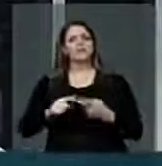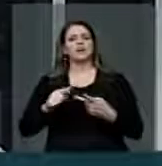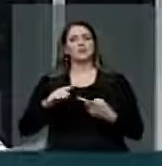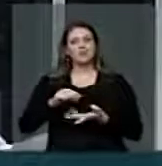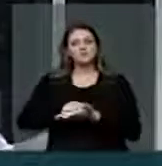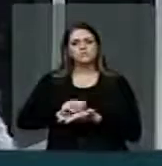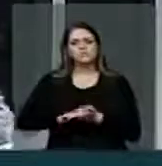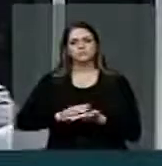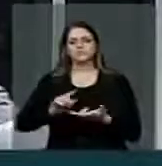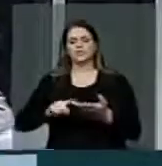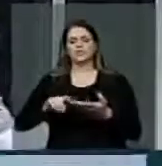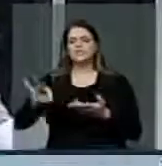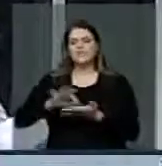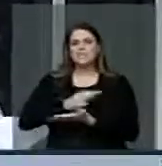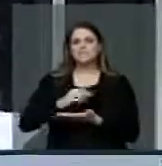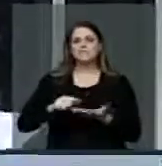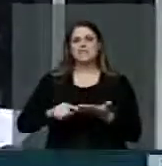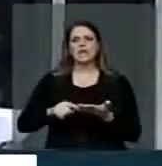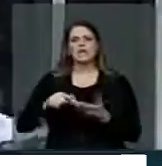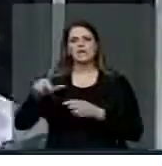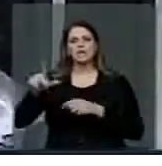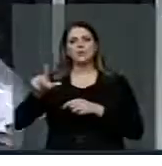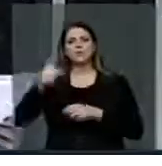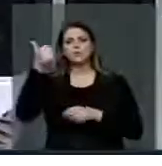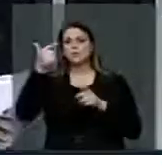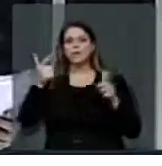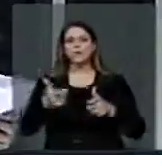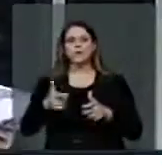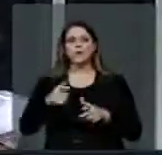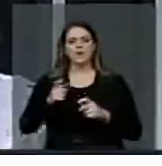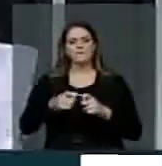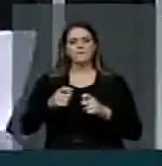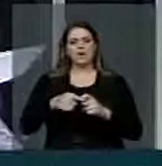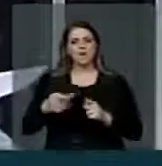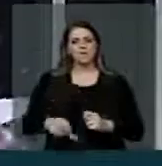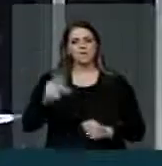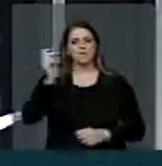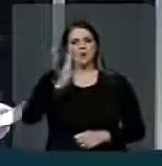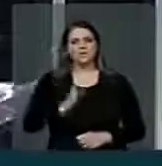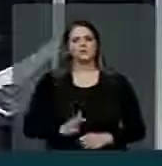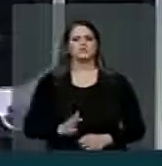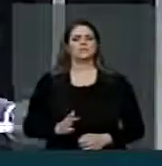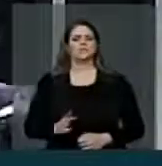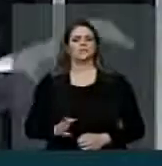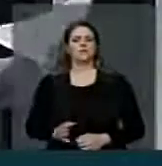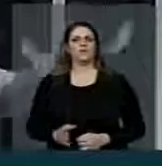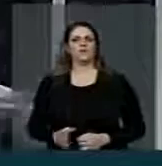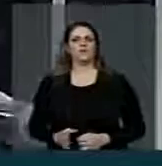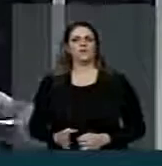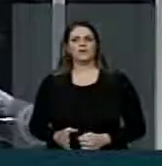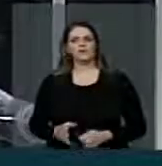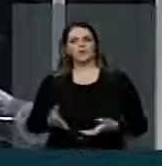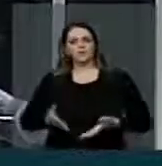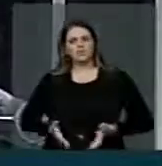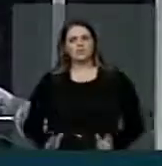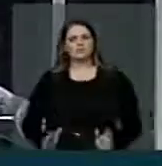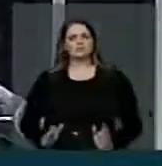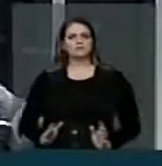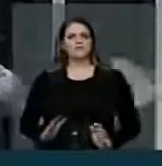abriu inscrições, priorizou os médicos brasileiros, privilegiou exatamente aqueles que aqui nasceram e aqui